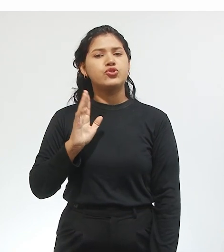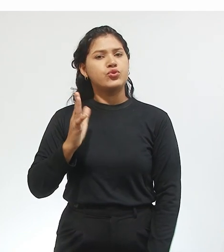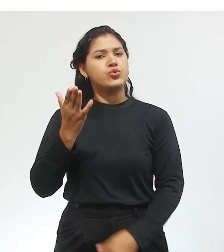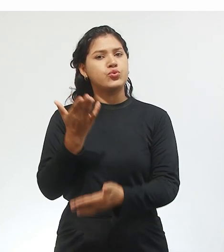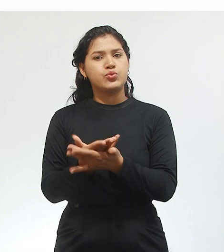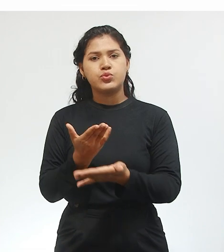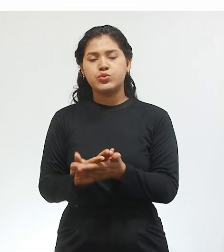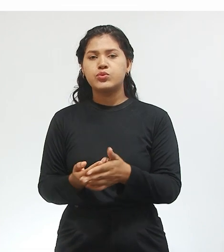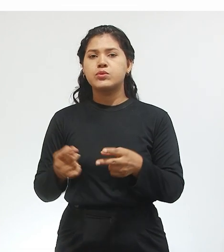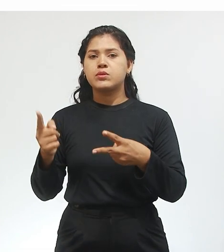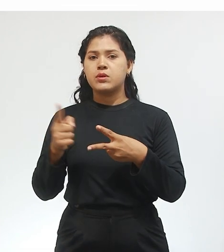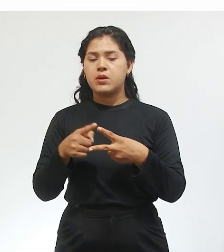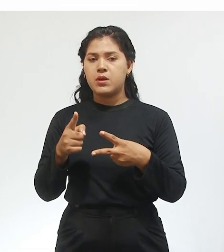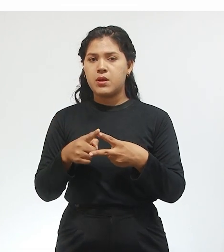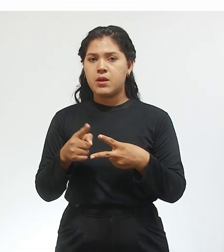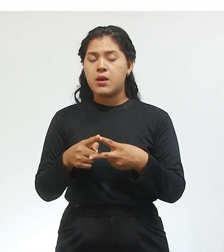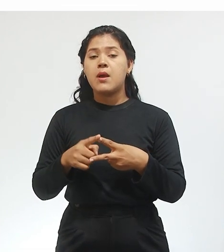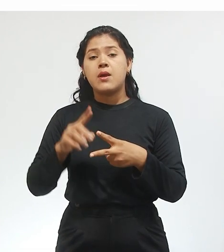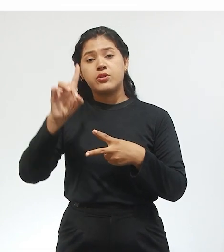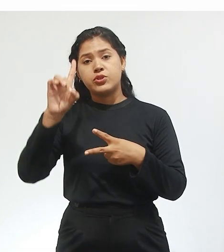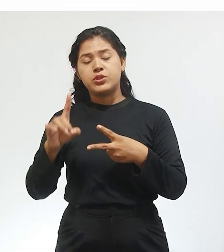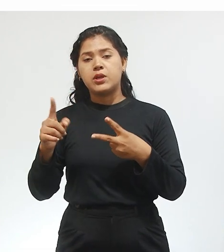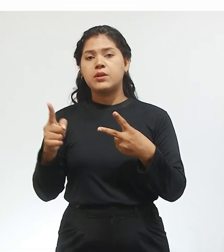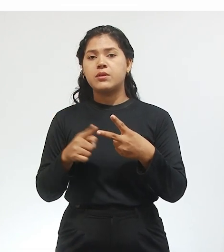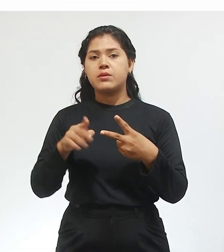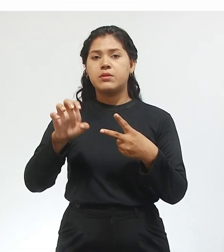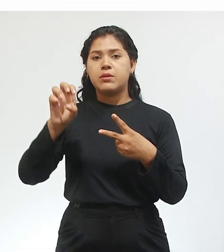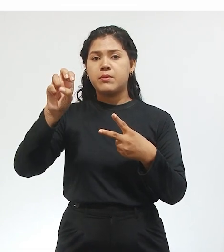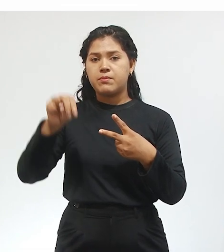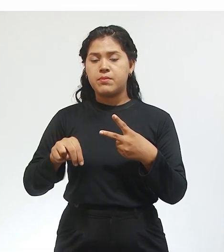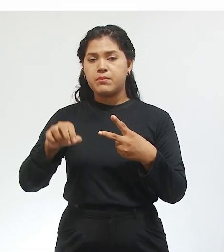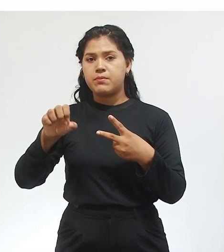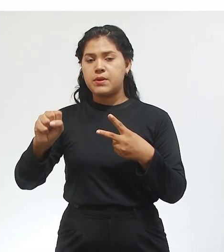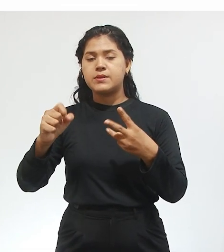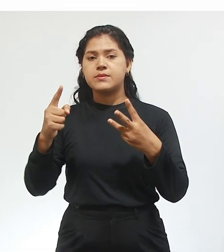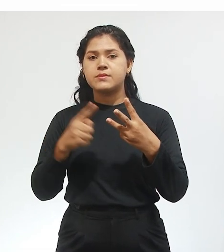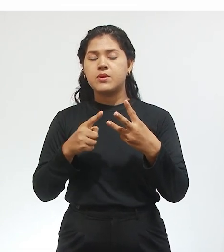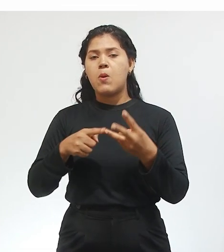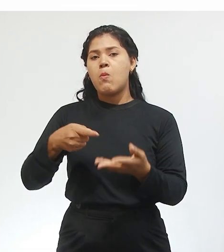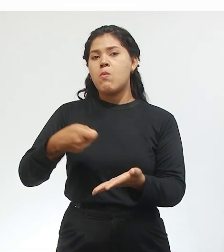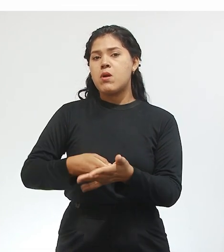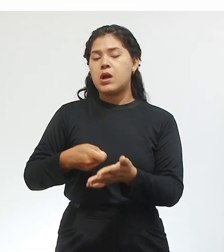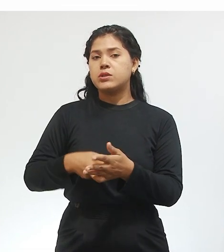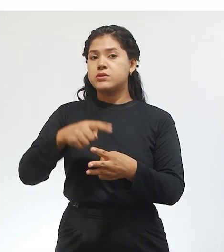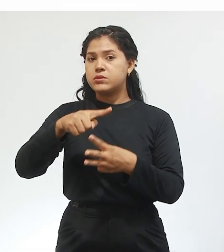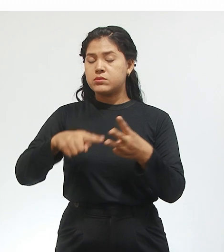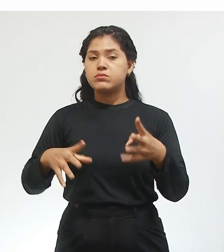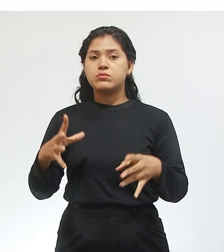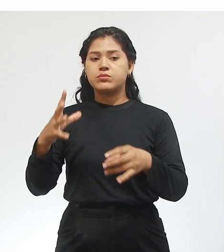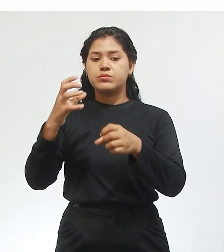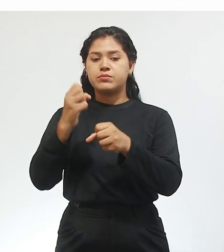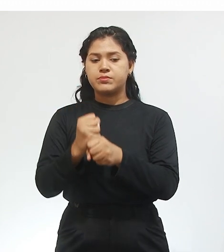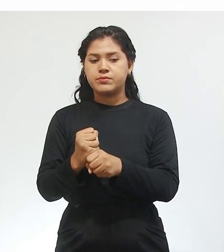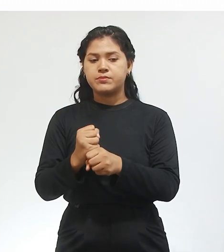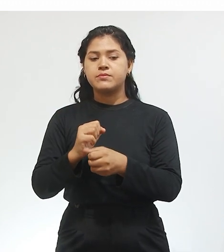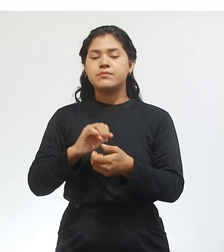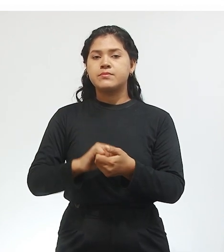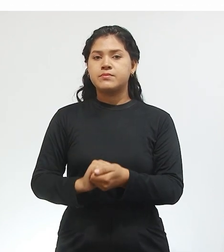e obrigações. Os direitos correspondem ao capital de terceiro, ou seja, valores que a entidade tem a pagar? Não, isso aqui já seria